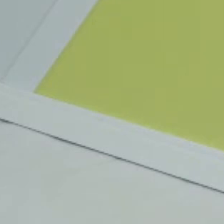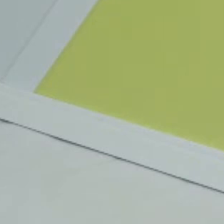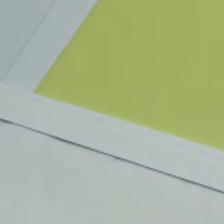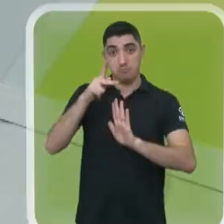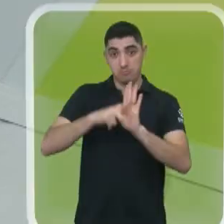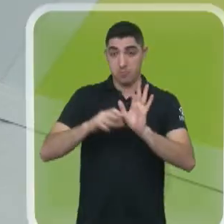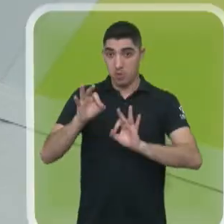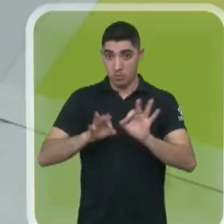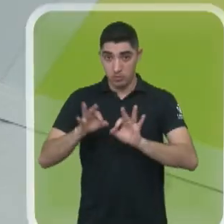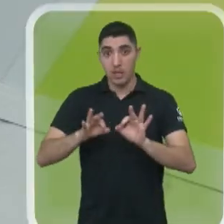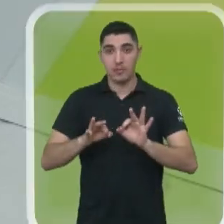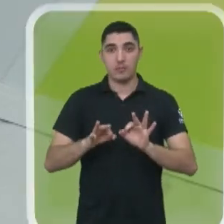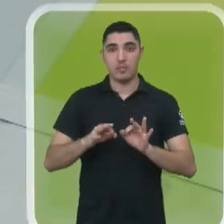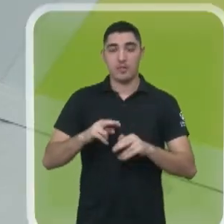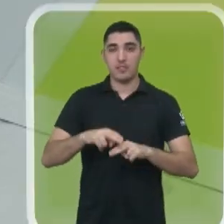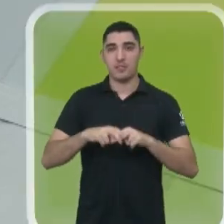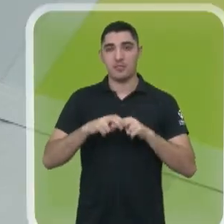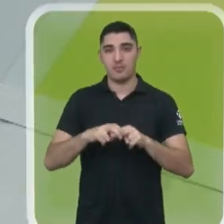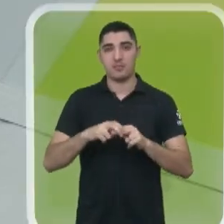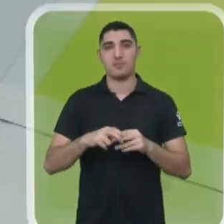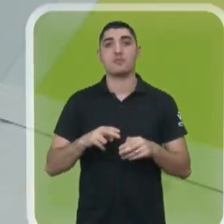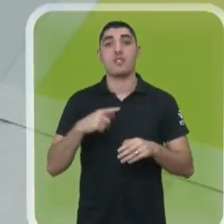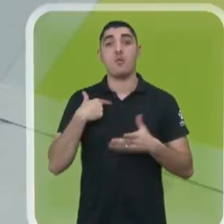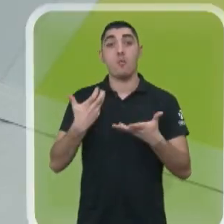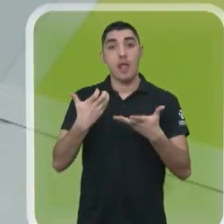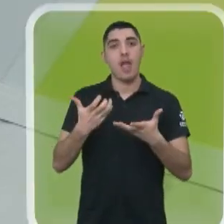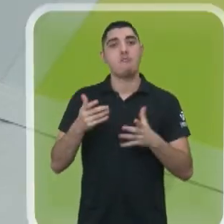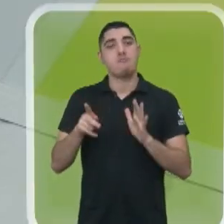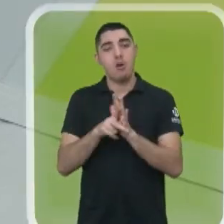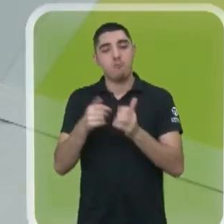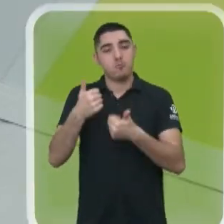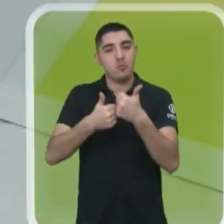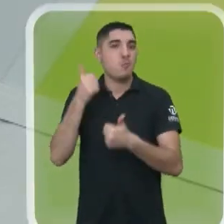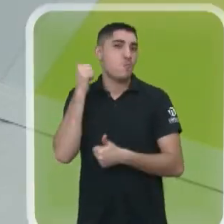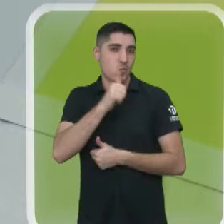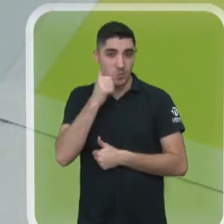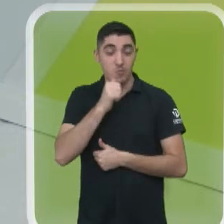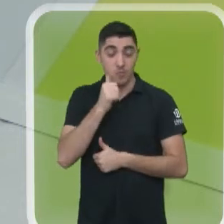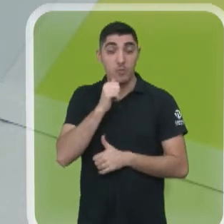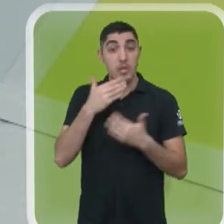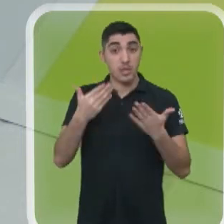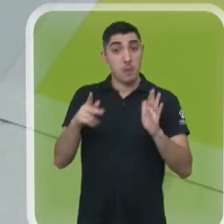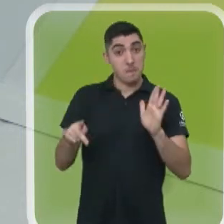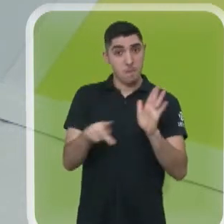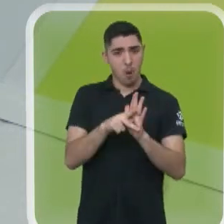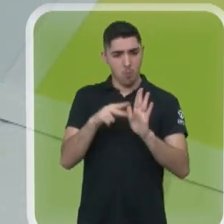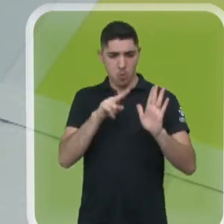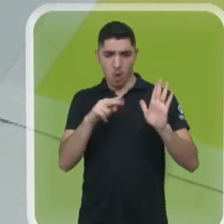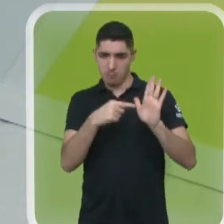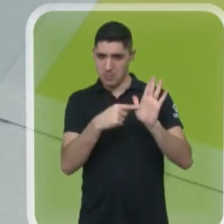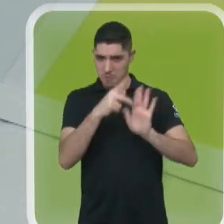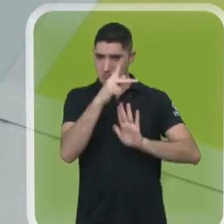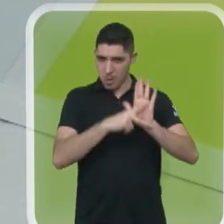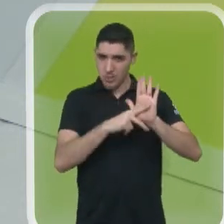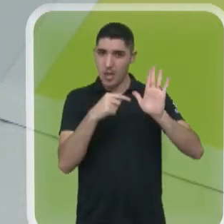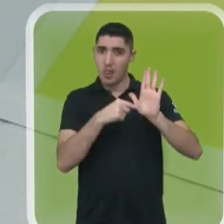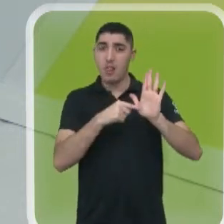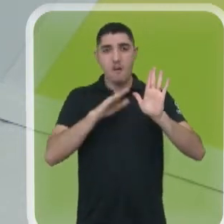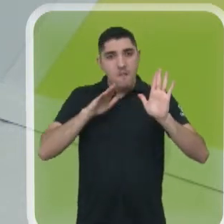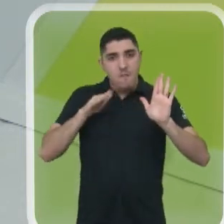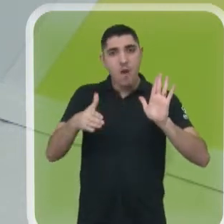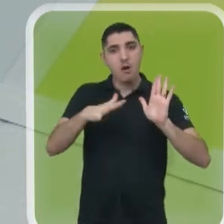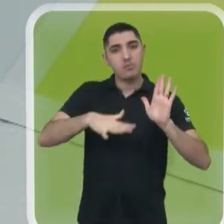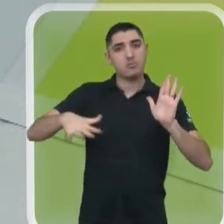projeto muito e como é que se chama quero jogar futebol feminino e como o próprio nome já diz é um projeto voltado